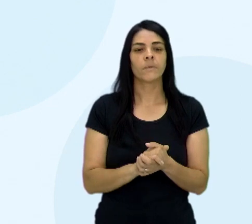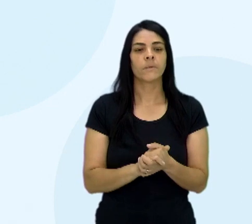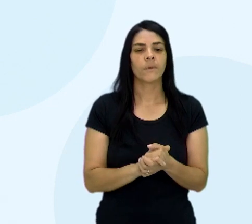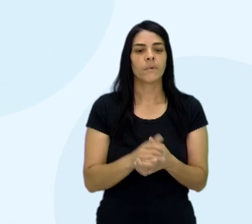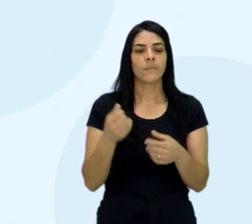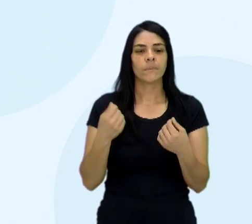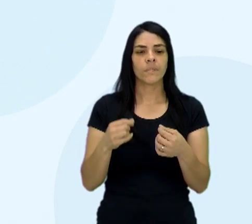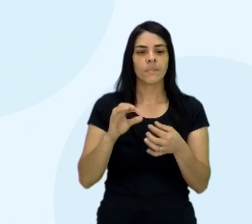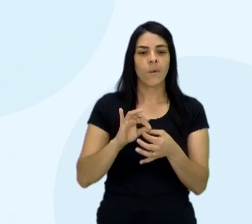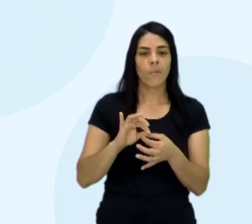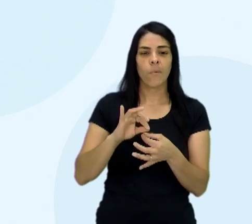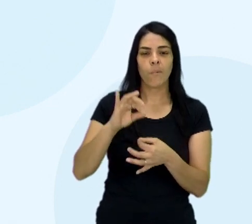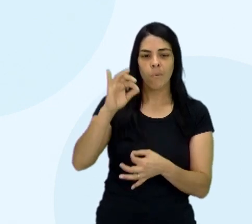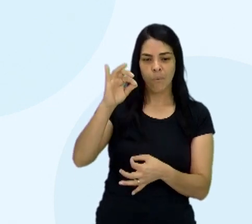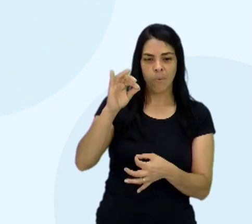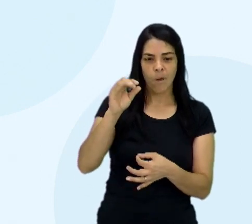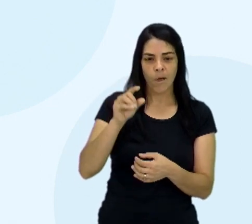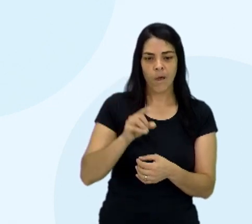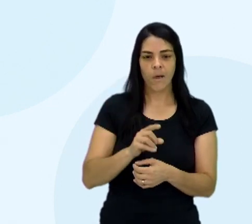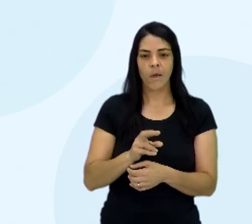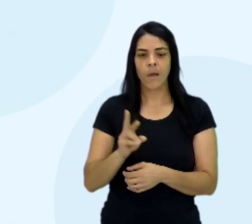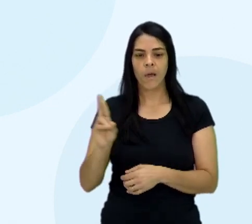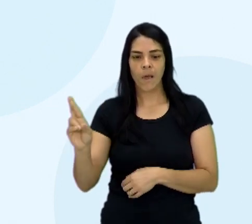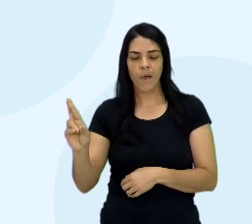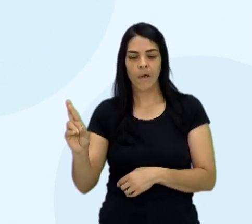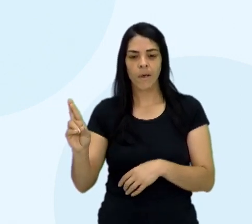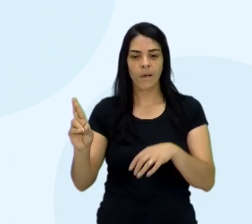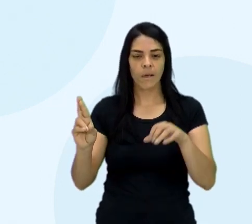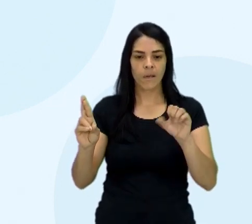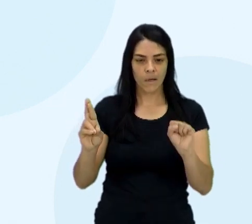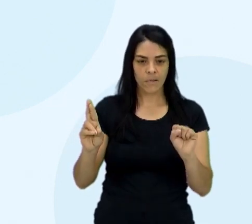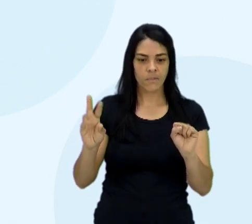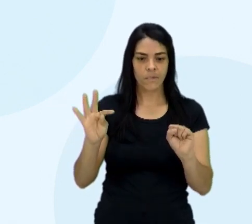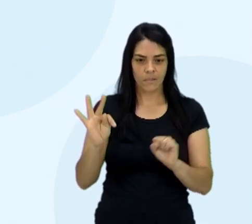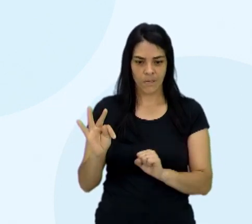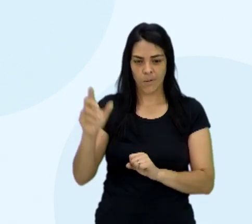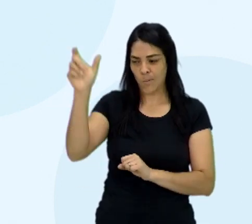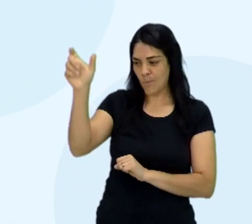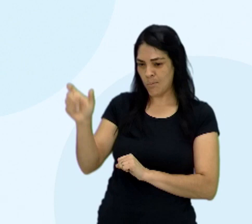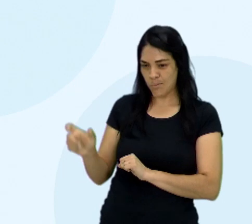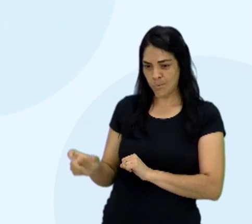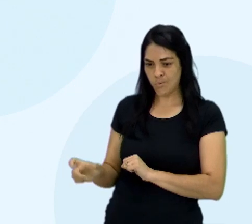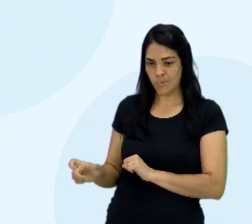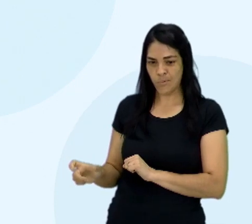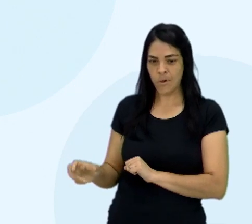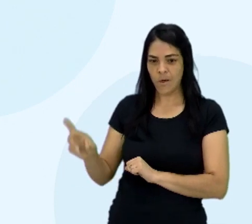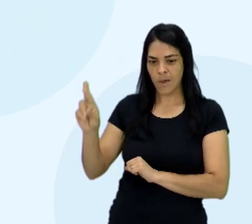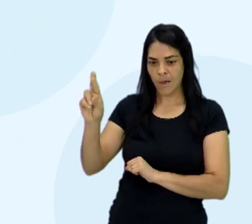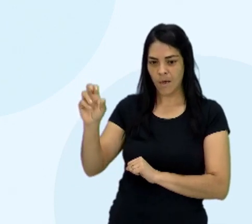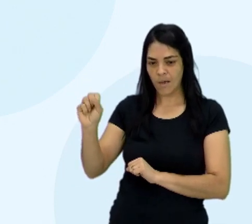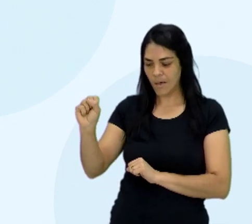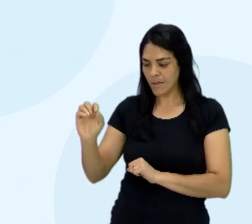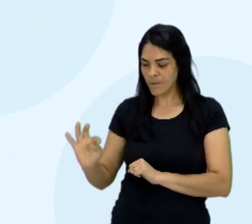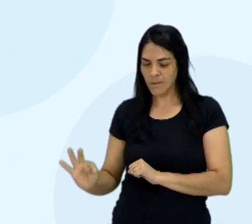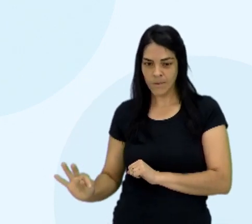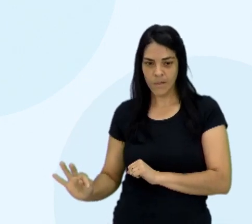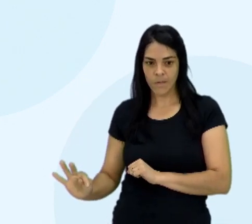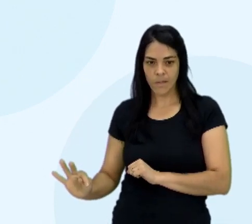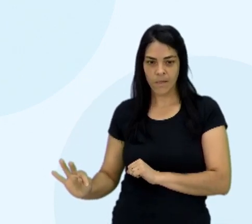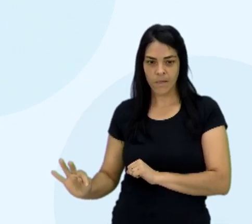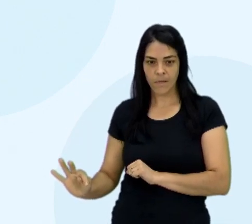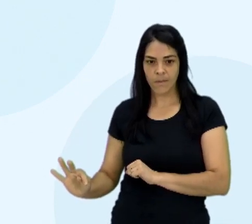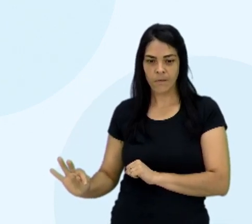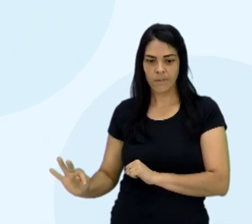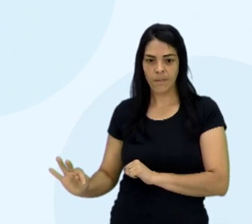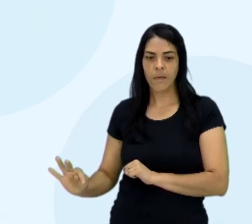paralelas, não serve. Então, R, S e T são paralelas. Cortadas por transversais, que no caso vai ser o U e